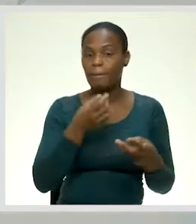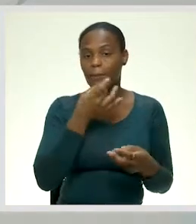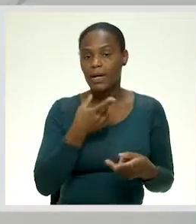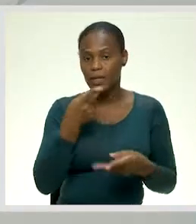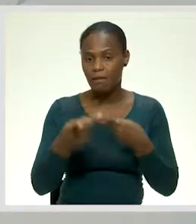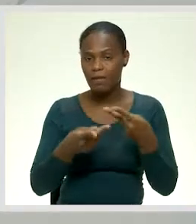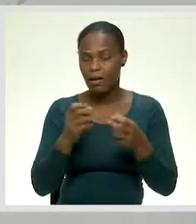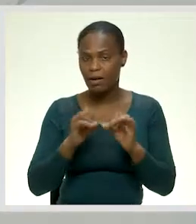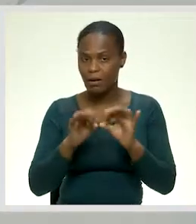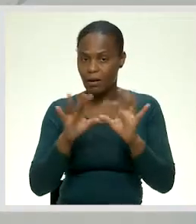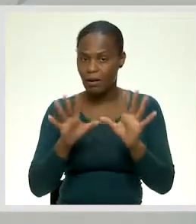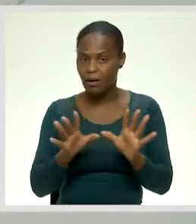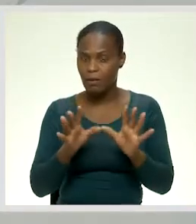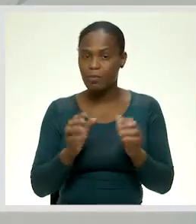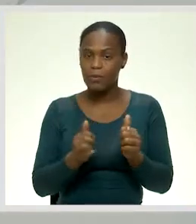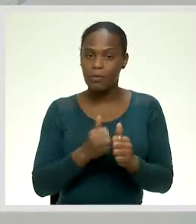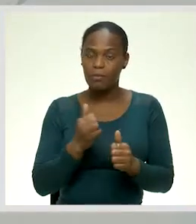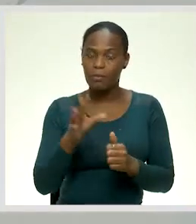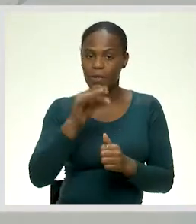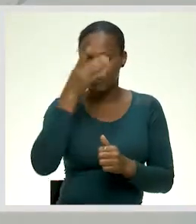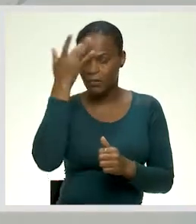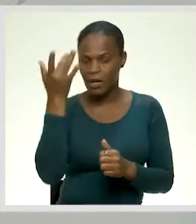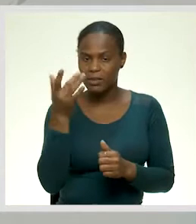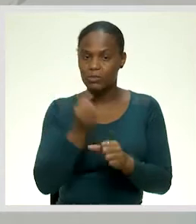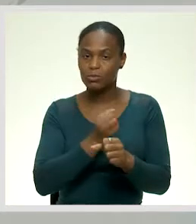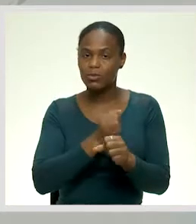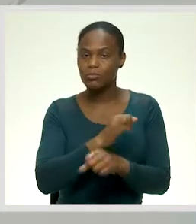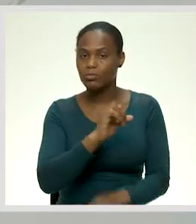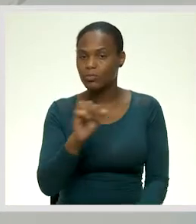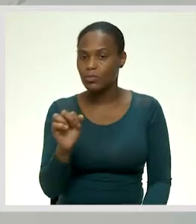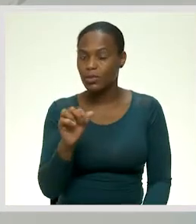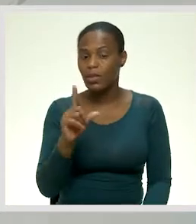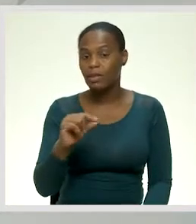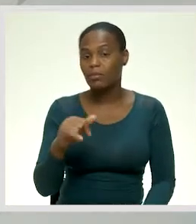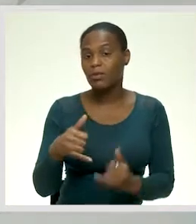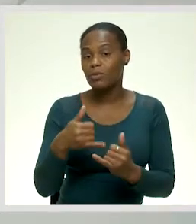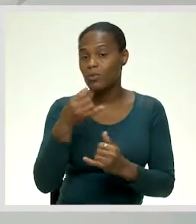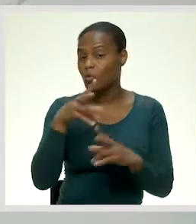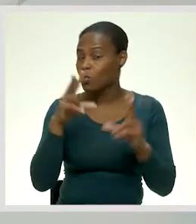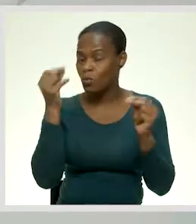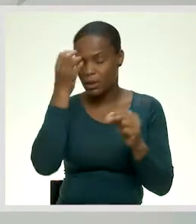com maior facilidade o seu trabalho e não esquecer nunca disto.